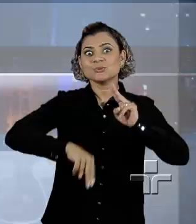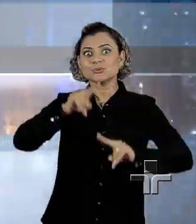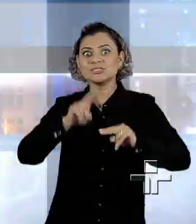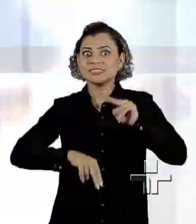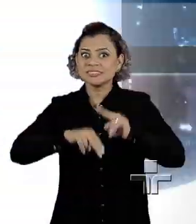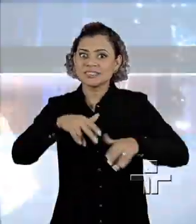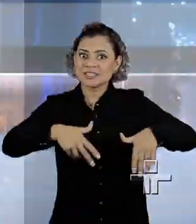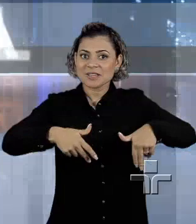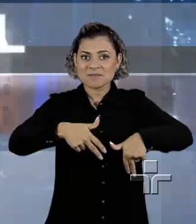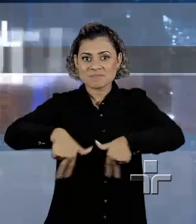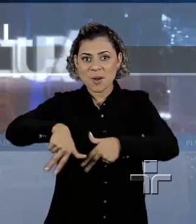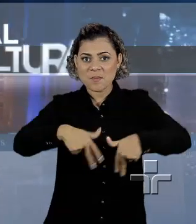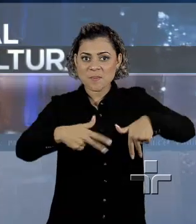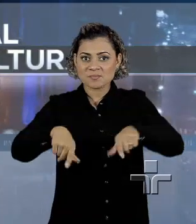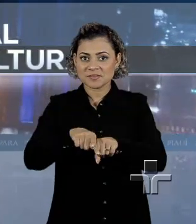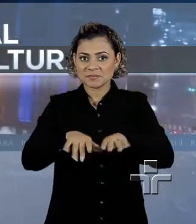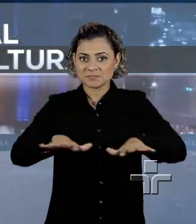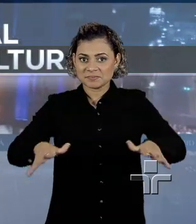juninas.